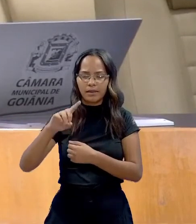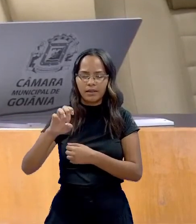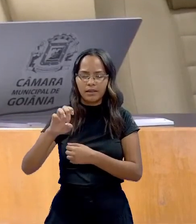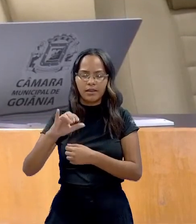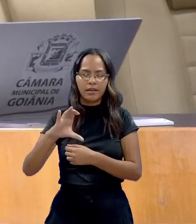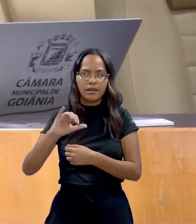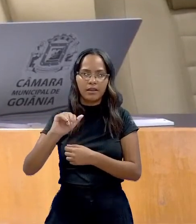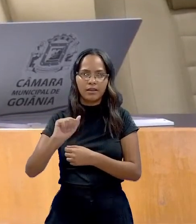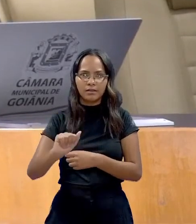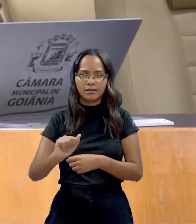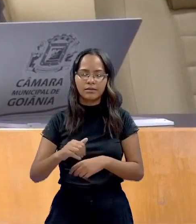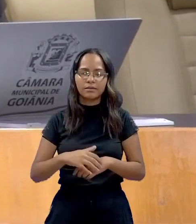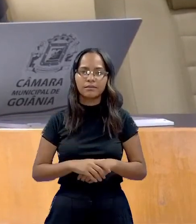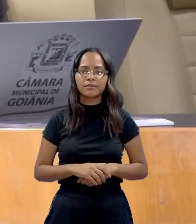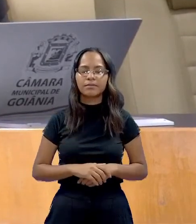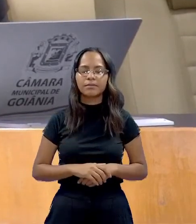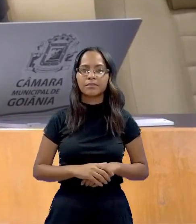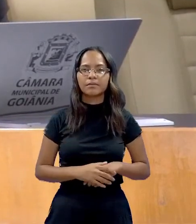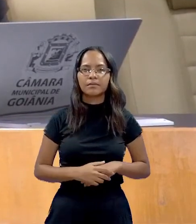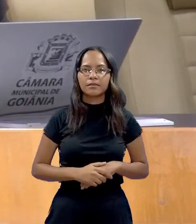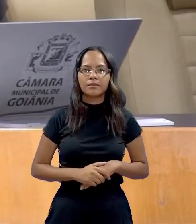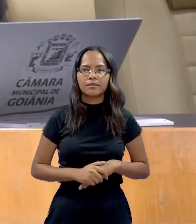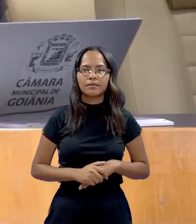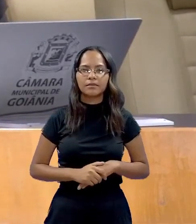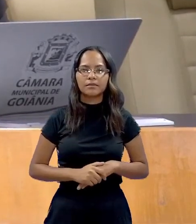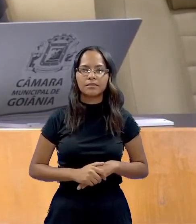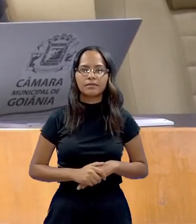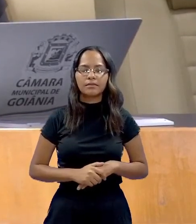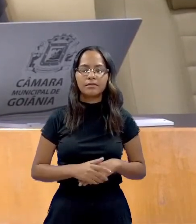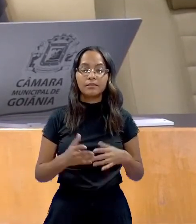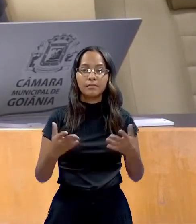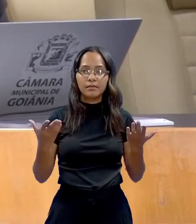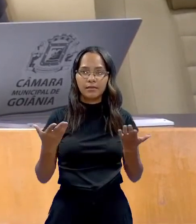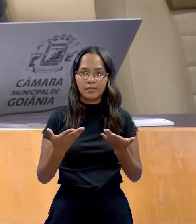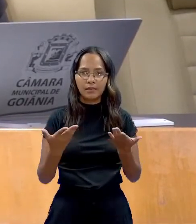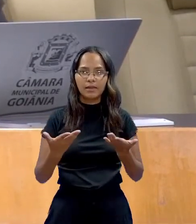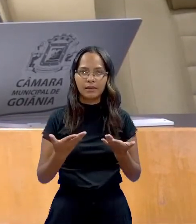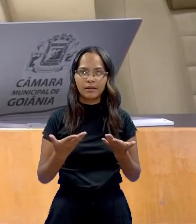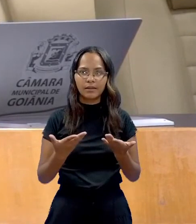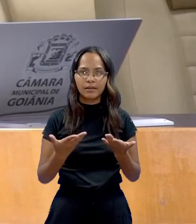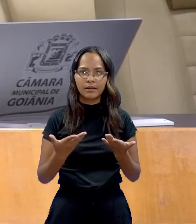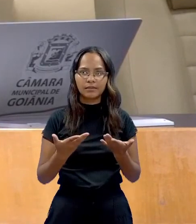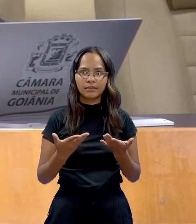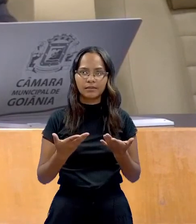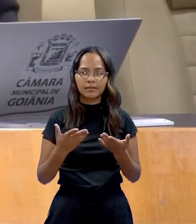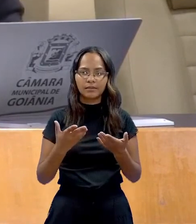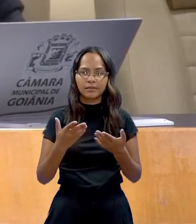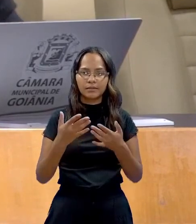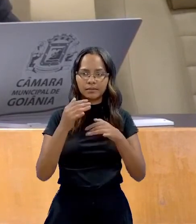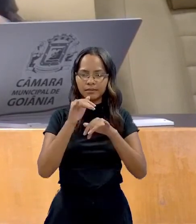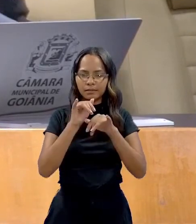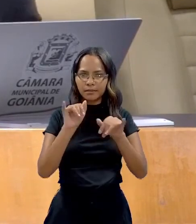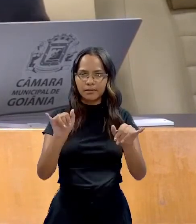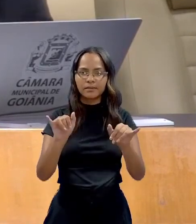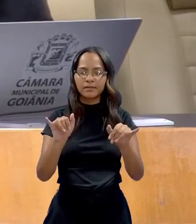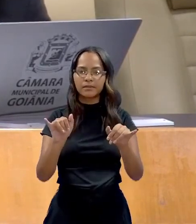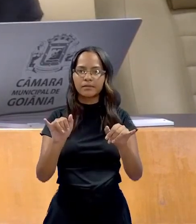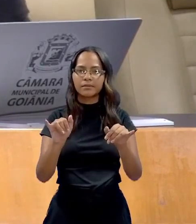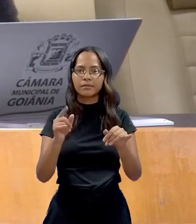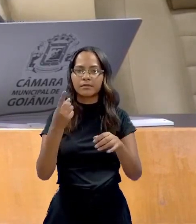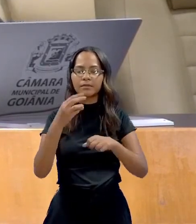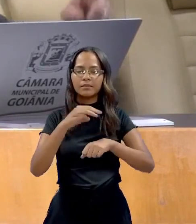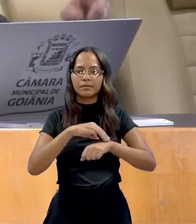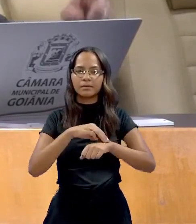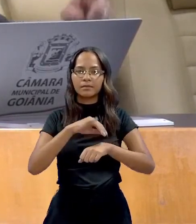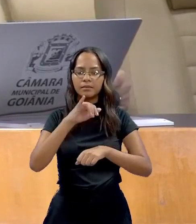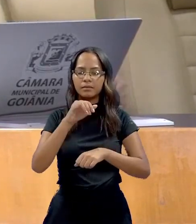Parabéns. Senhoras e senhores, vereadores, momento então é destinado à apresentação de matéria, questão de ordem, vereador